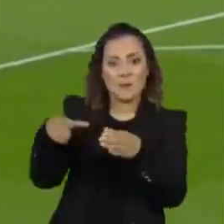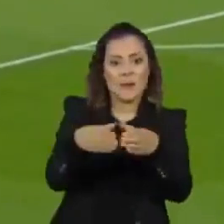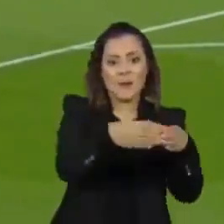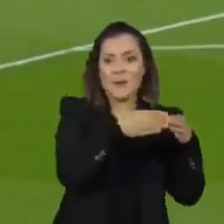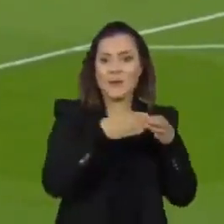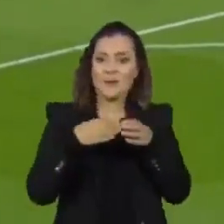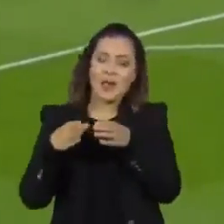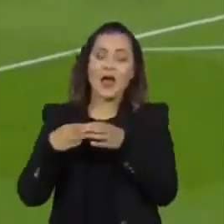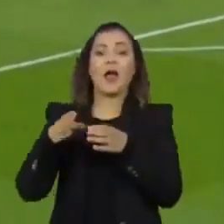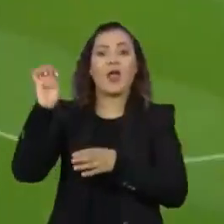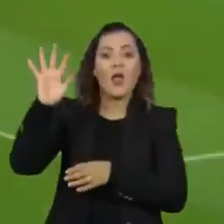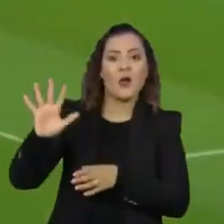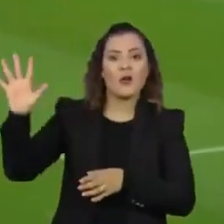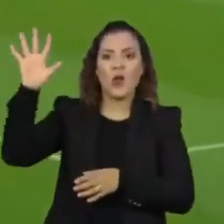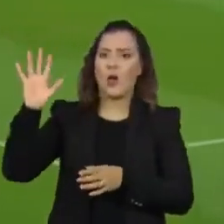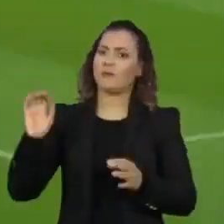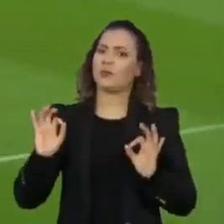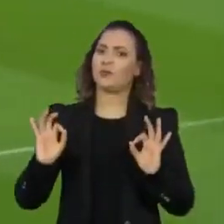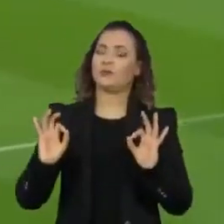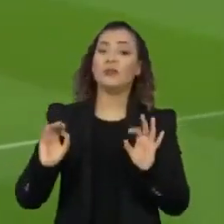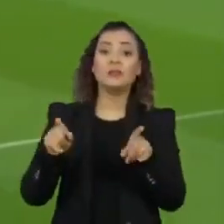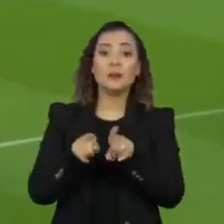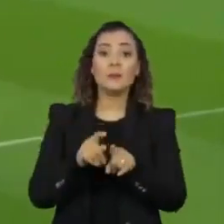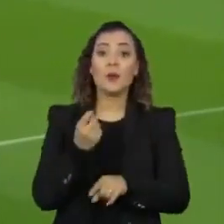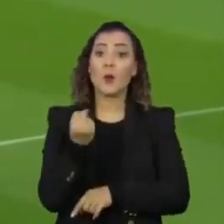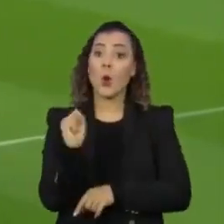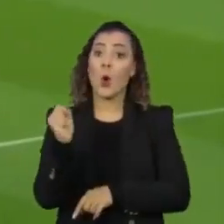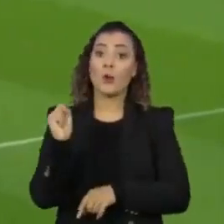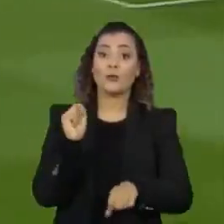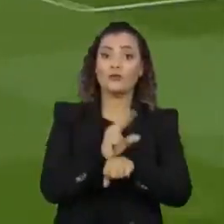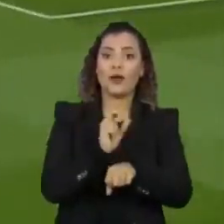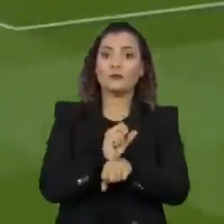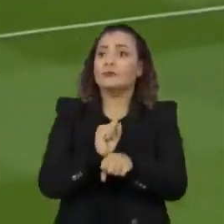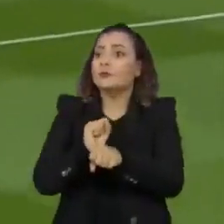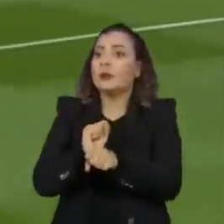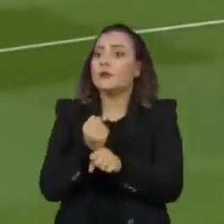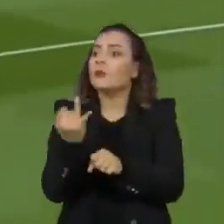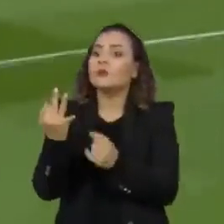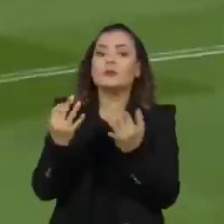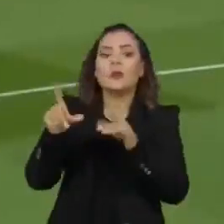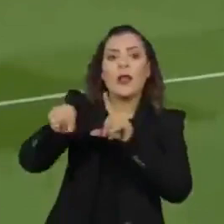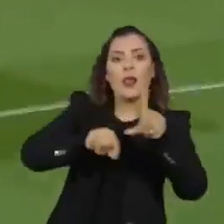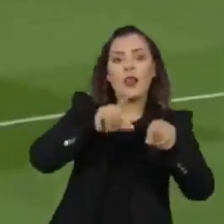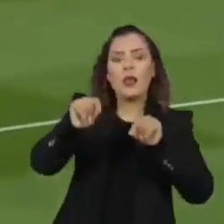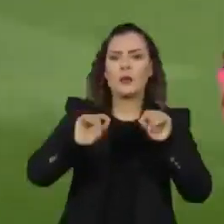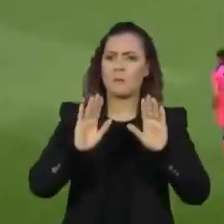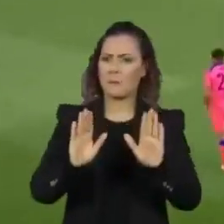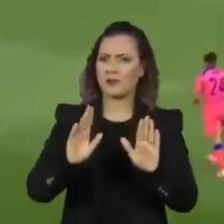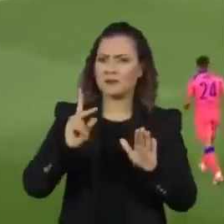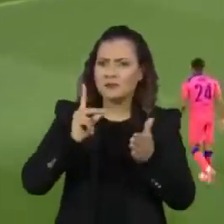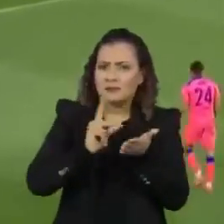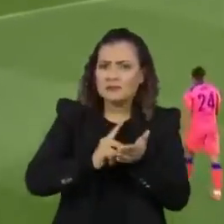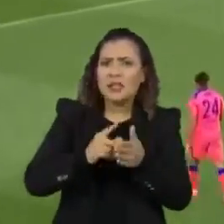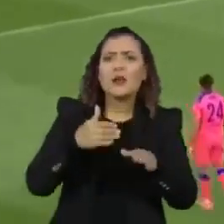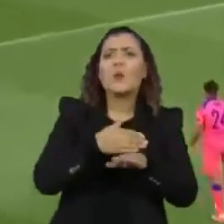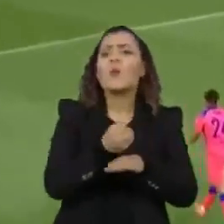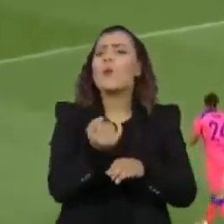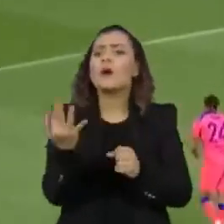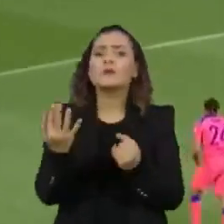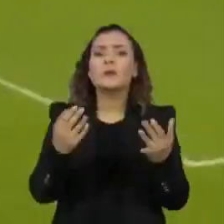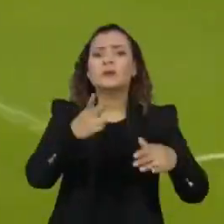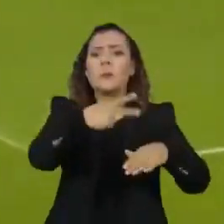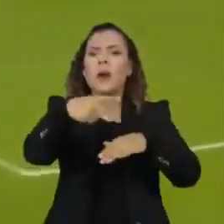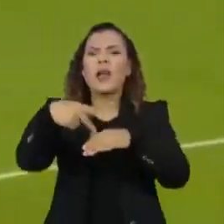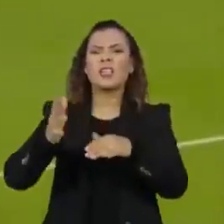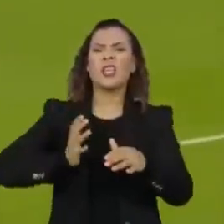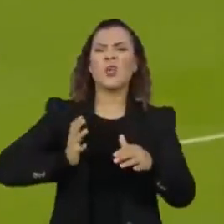camisas do futebol europeu e apenas 8 vagas em aberto praticamente eliminando a participação de equipes e